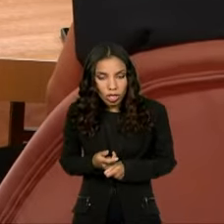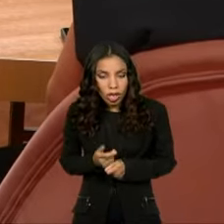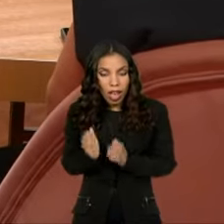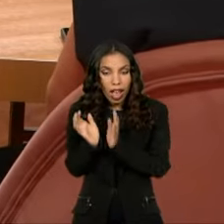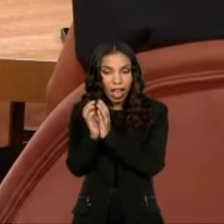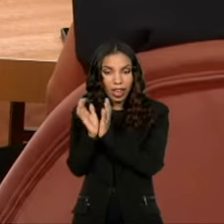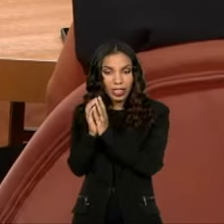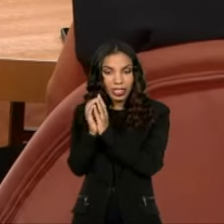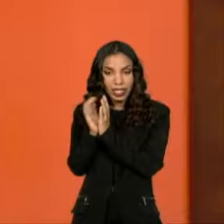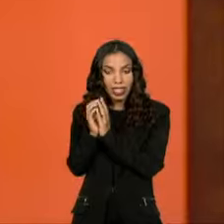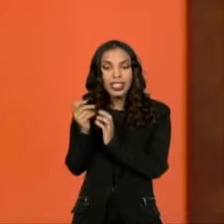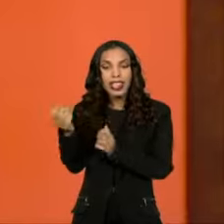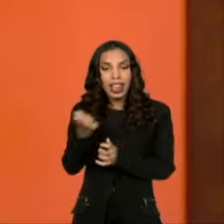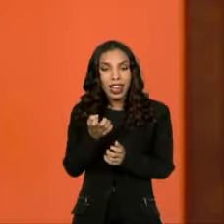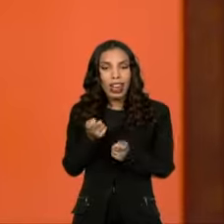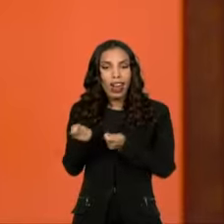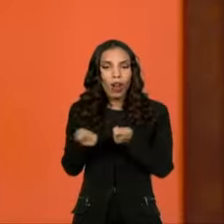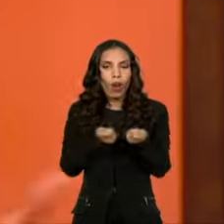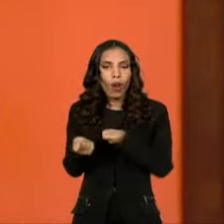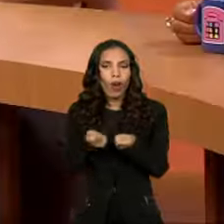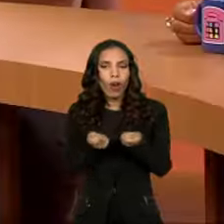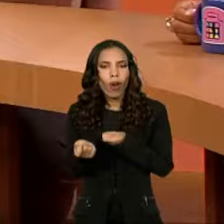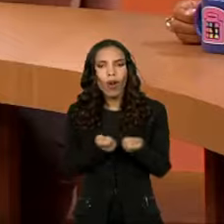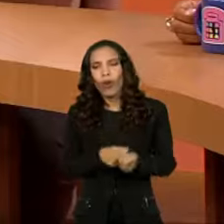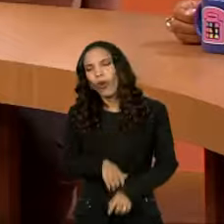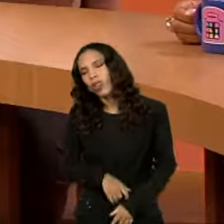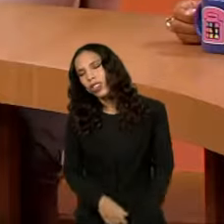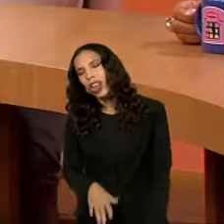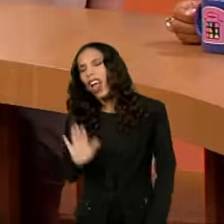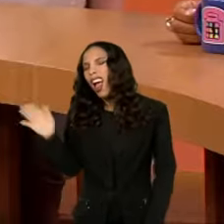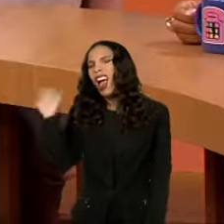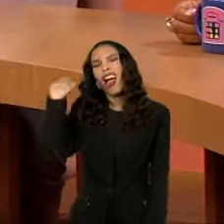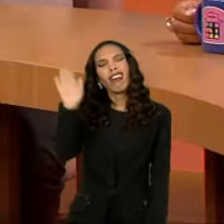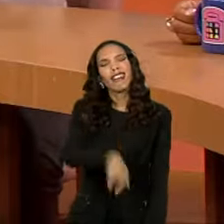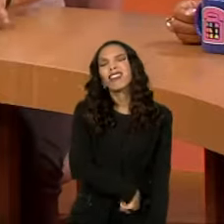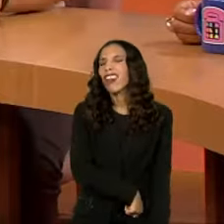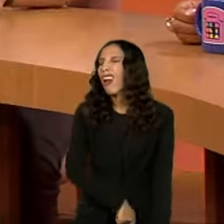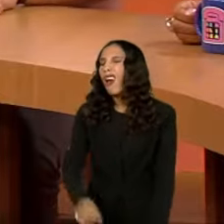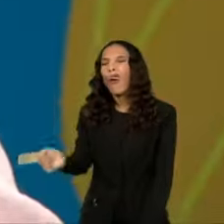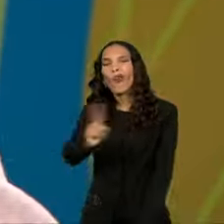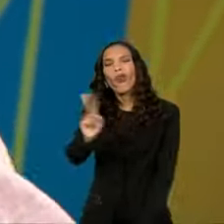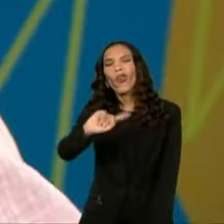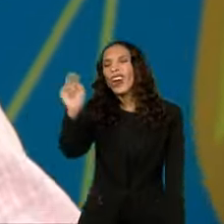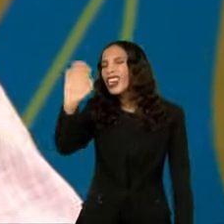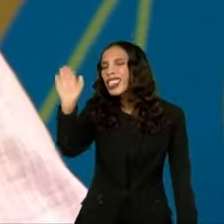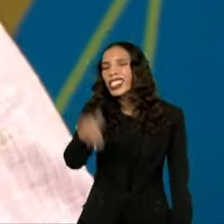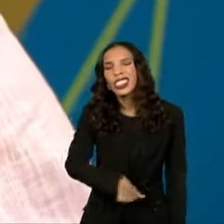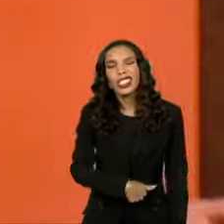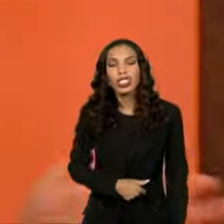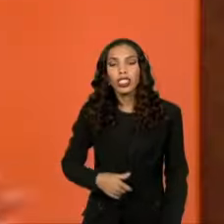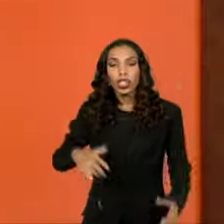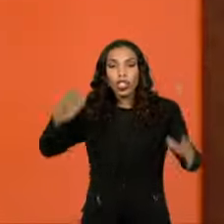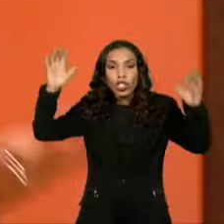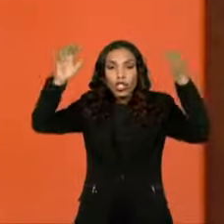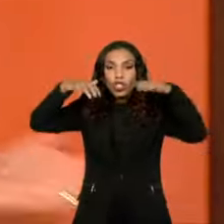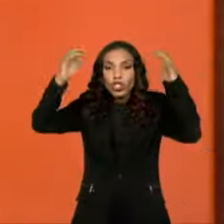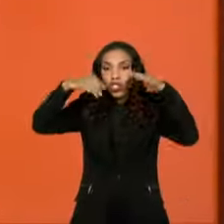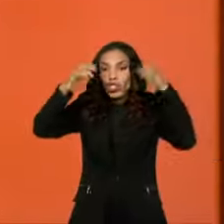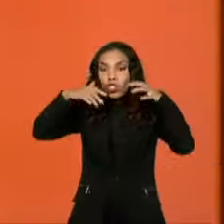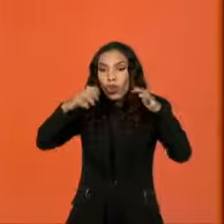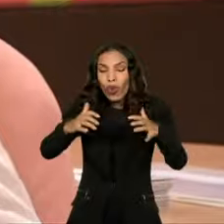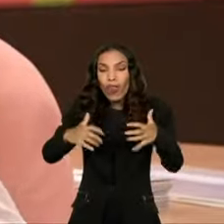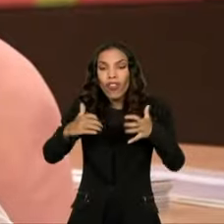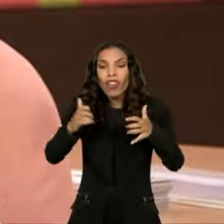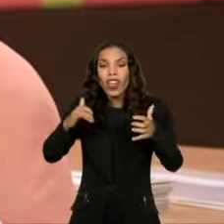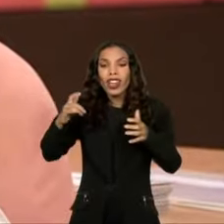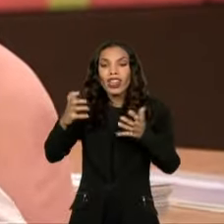Recife, você não quis controlar o voo? Ah, não, eu já queria... Ah, não, gente. Sai daí, deixa eu ver. Ela chovendo, queria pousar no Santos Dumont. Eu falei, não vai